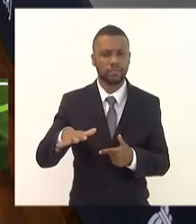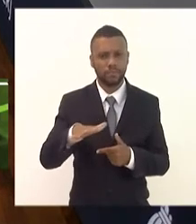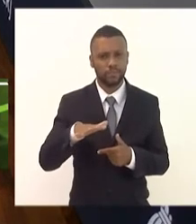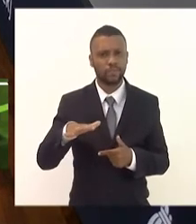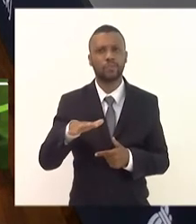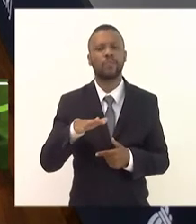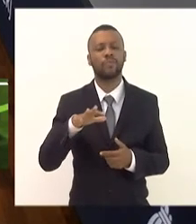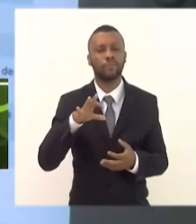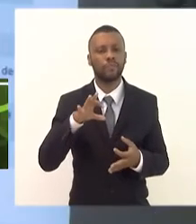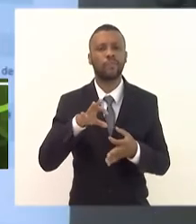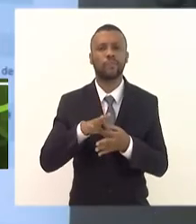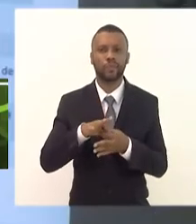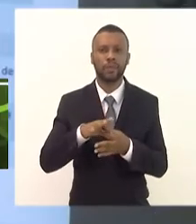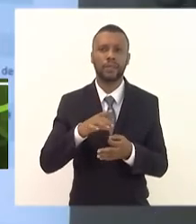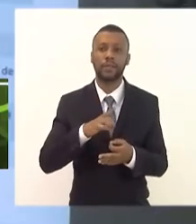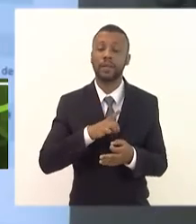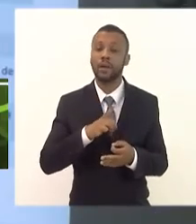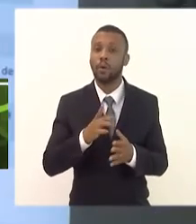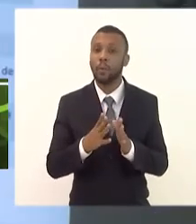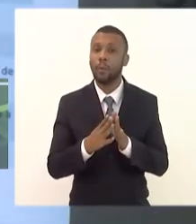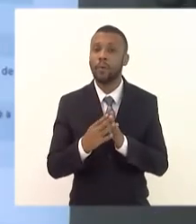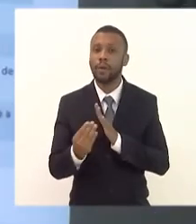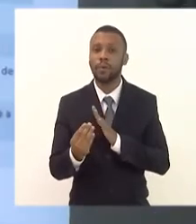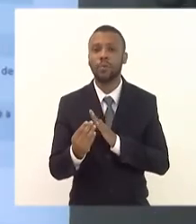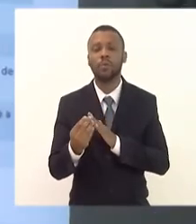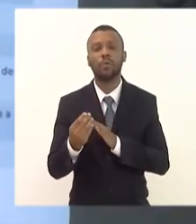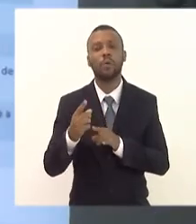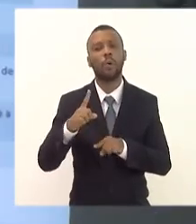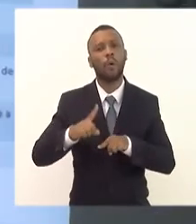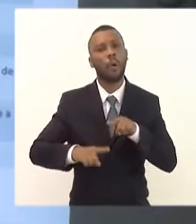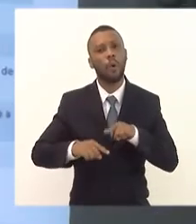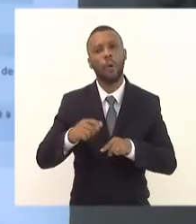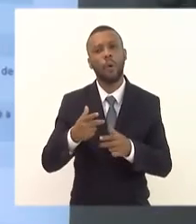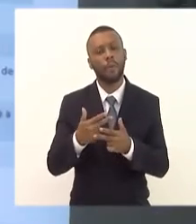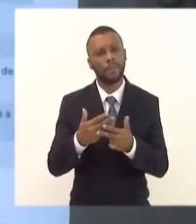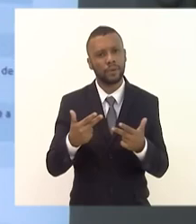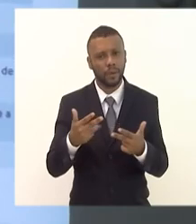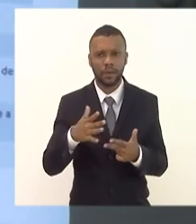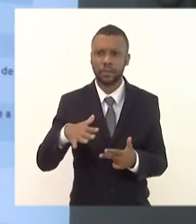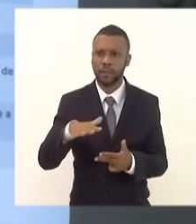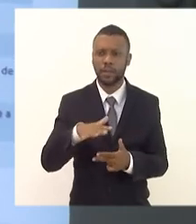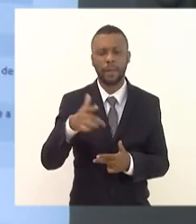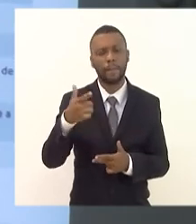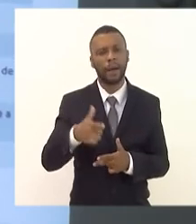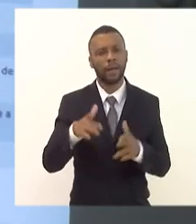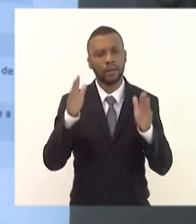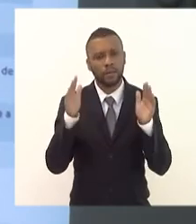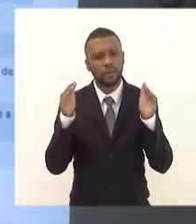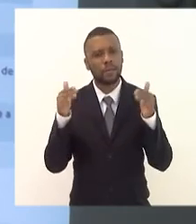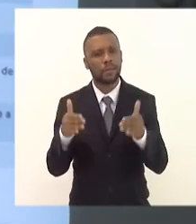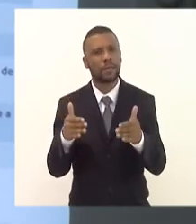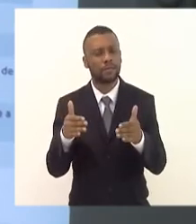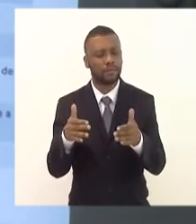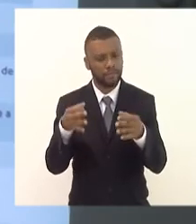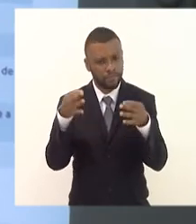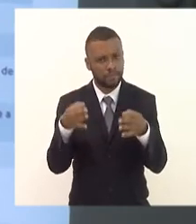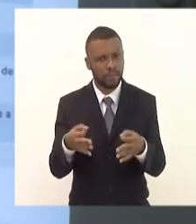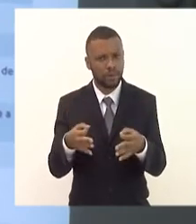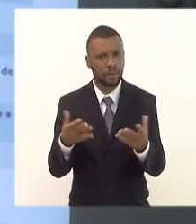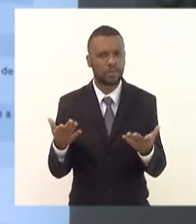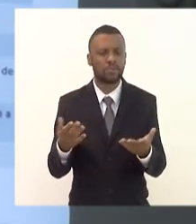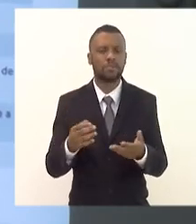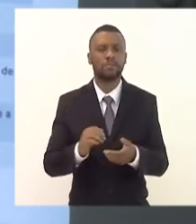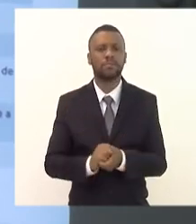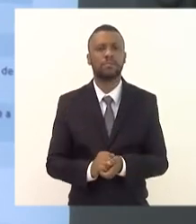ele tem o escopo dele, o objeto dele já é mais específico, né? E está